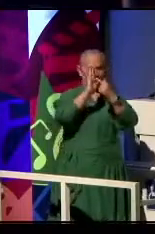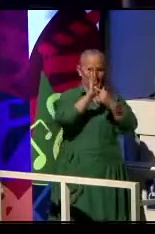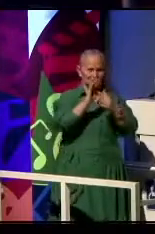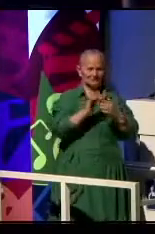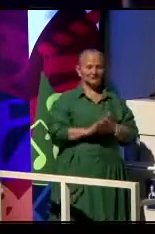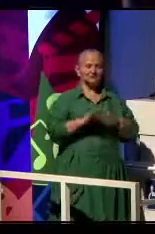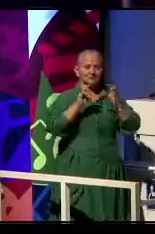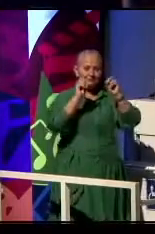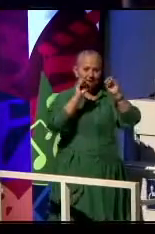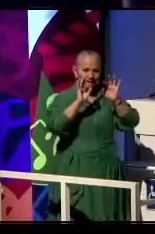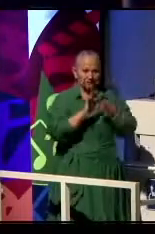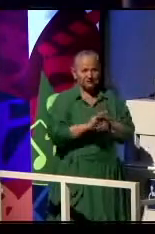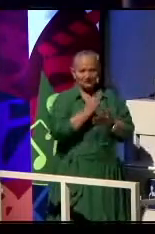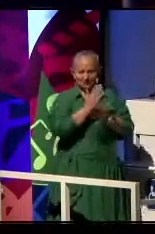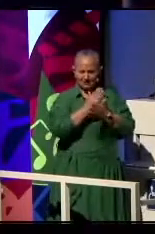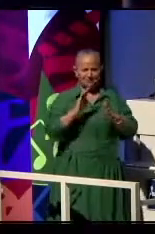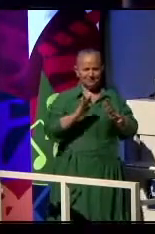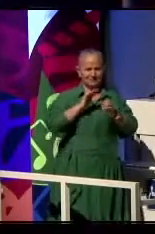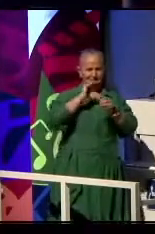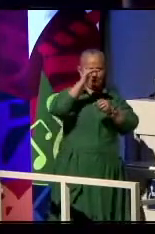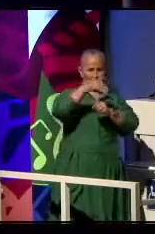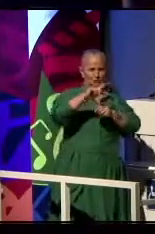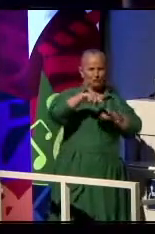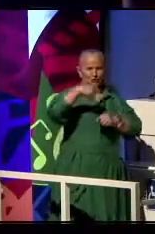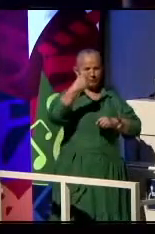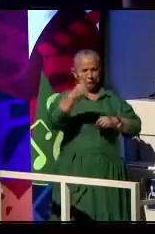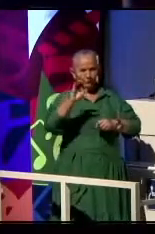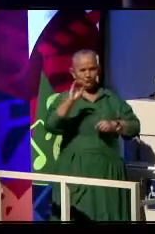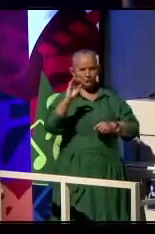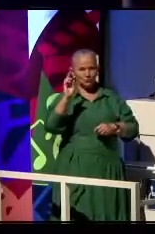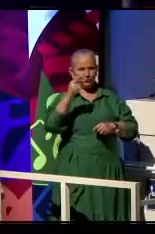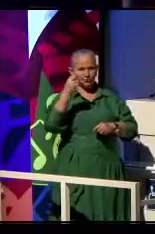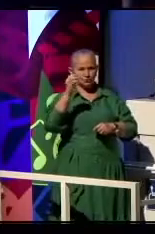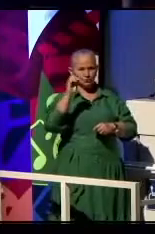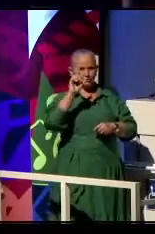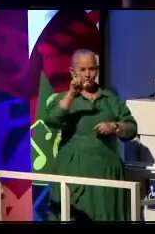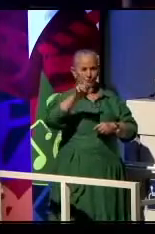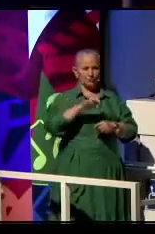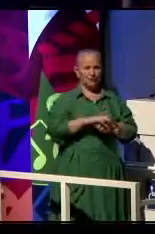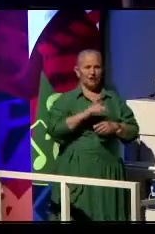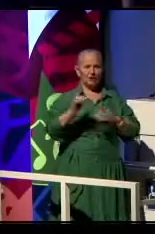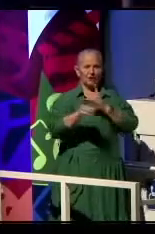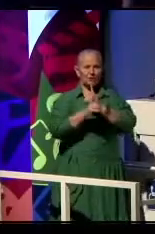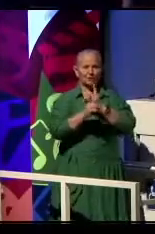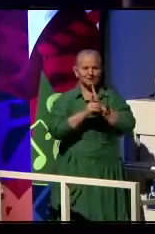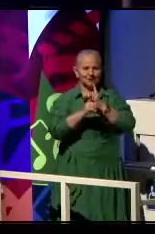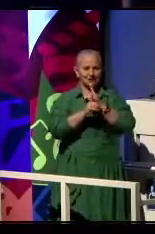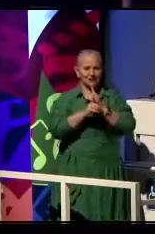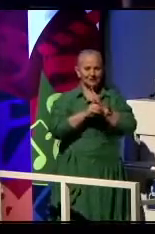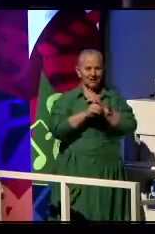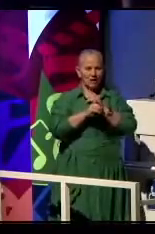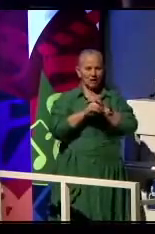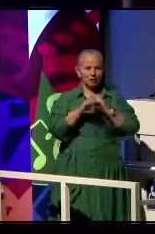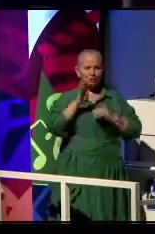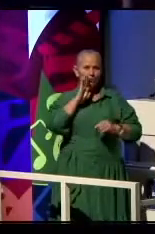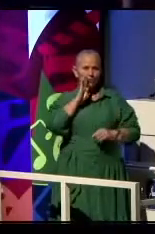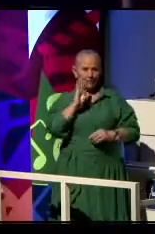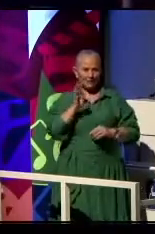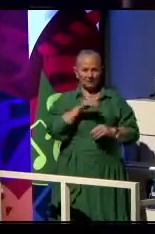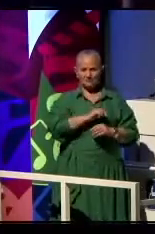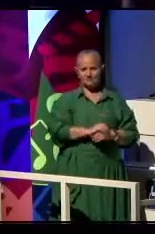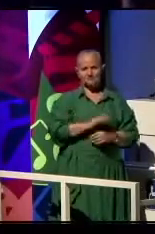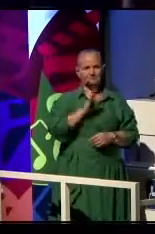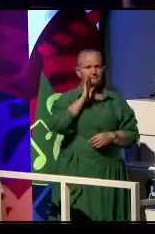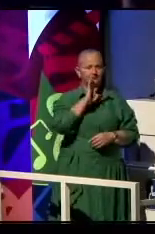Santa Teresa, é um bairro muito musical, depois do show eles iam num bar e sempre encontravam com o pessoal do Clube da Esquina, o grupo